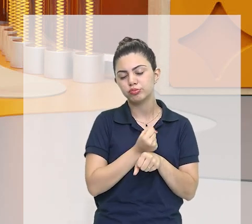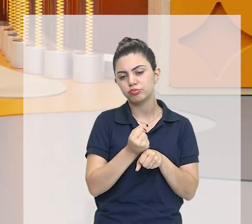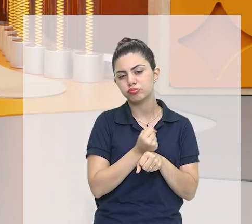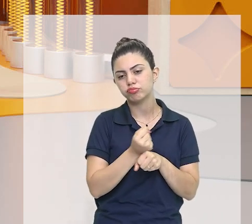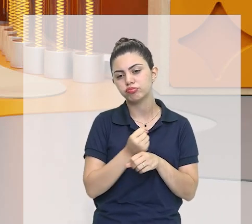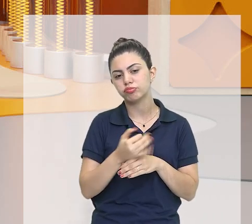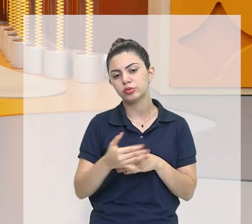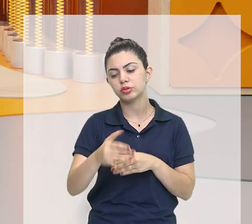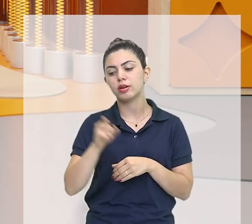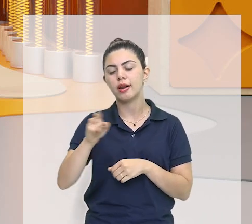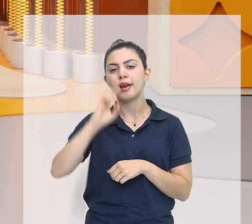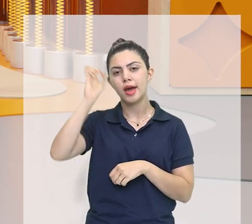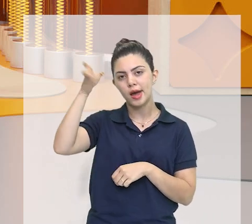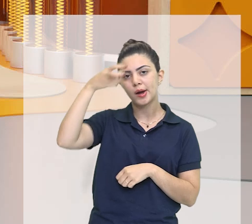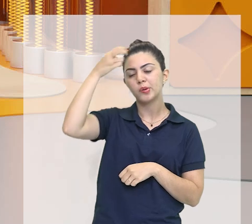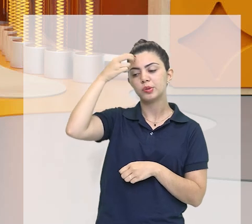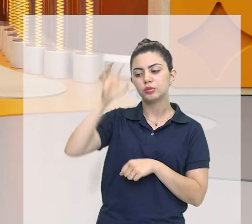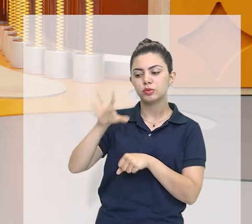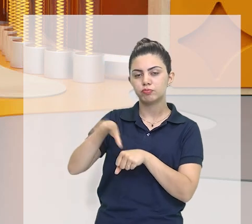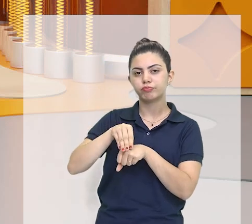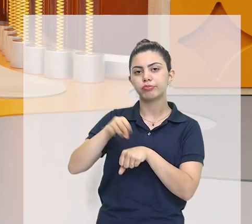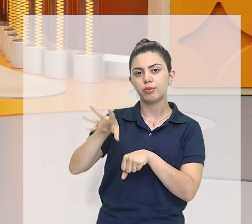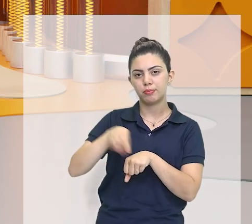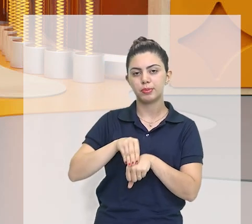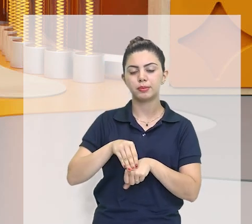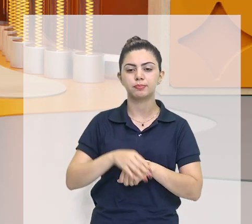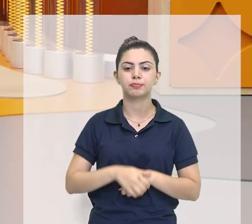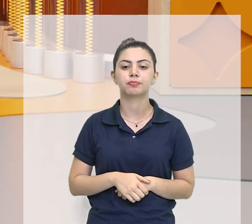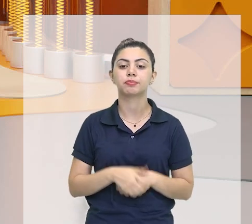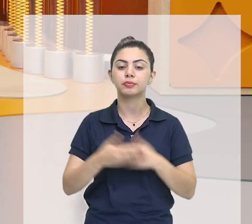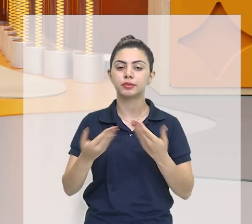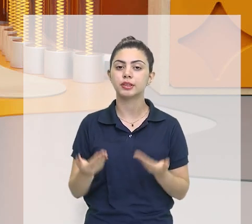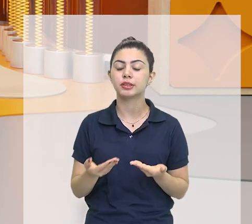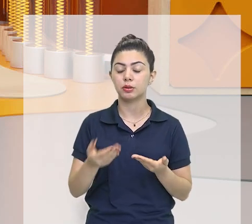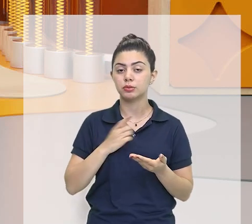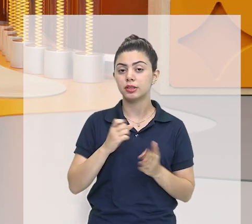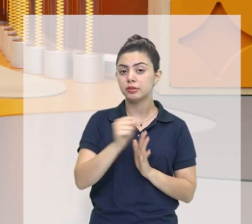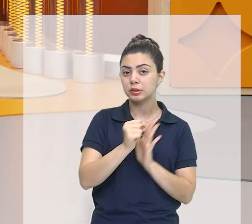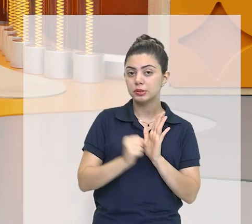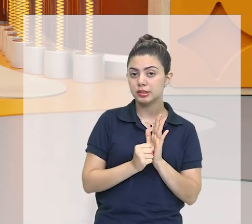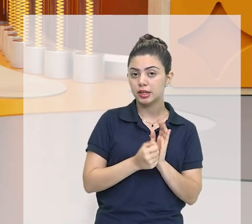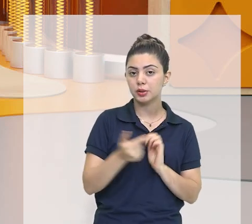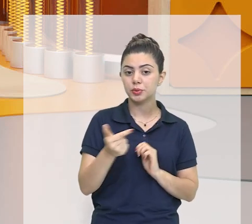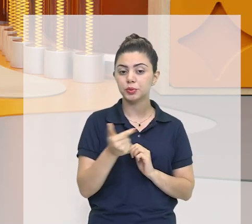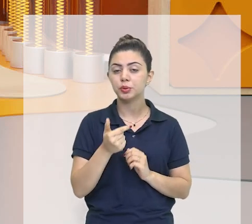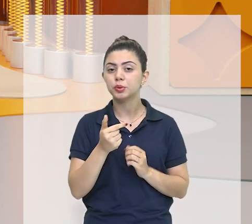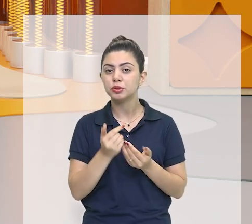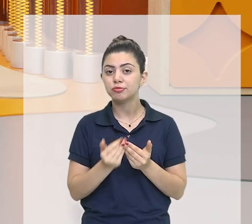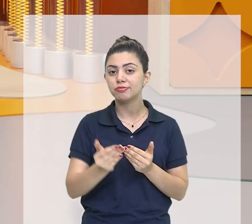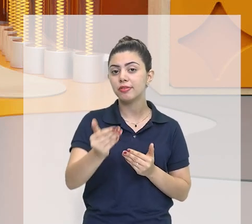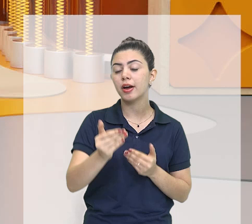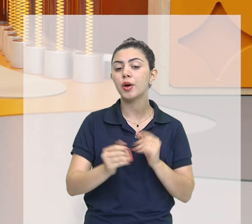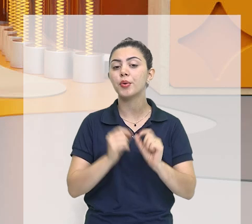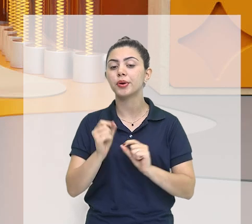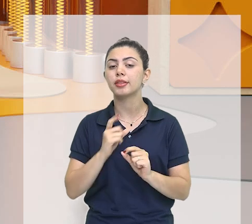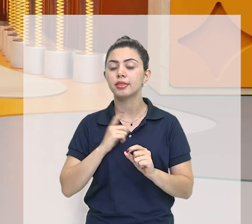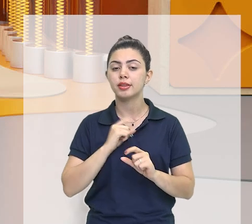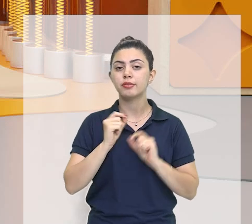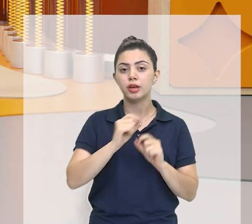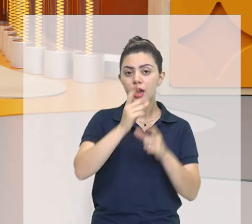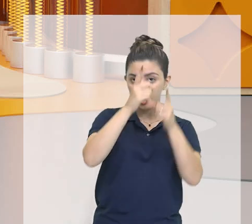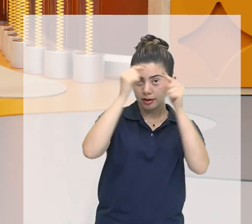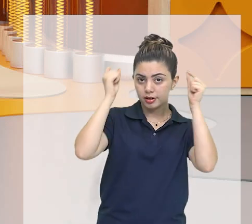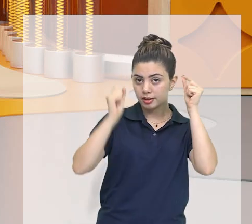a cultura recém-conquistada. Então, perfeito, a partir do século II, então, nós temos aí, não é mesmo, essa fusão da